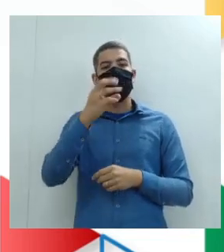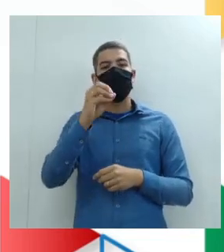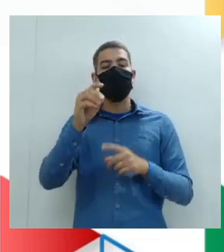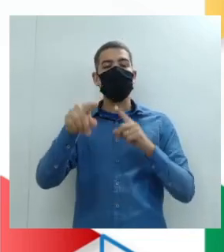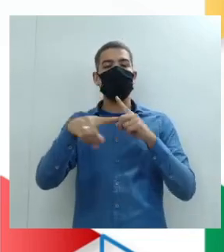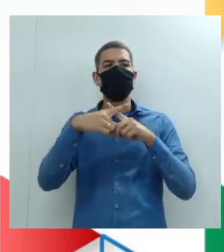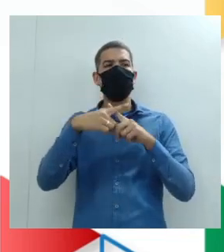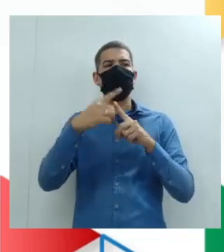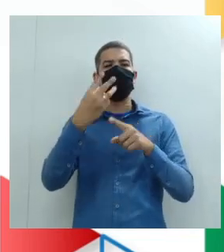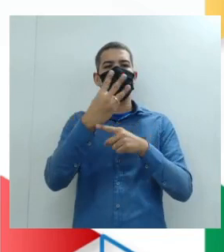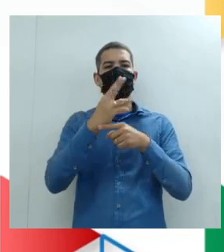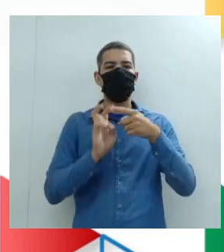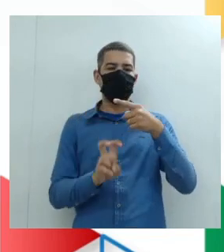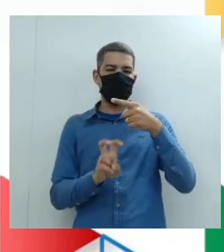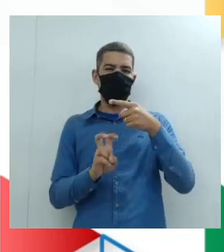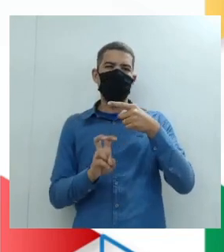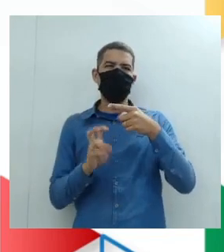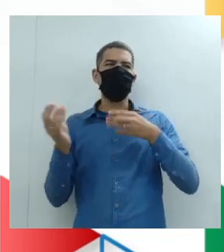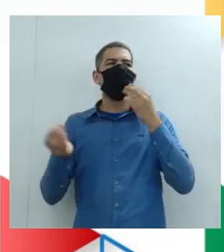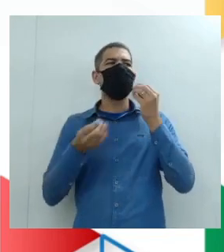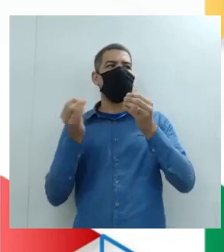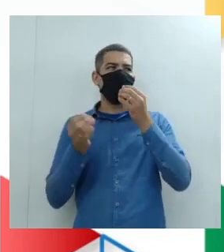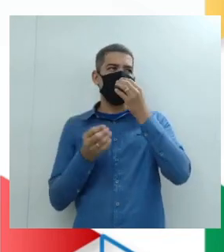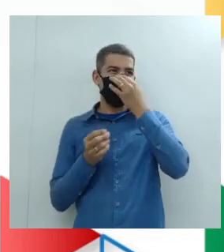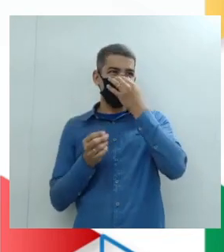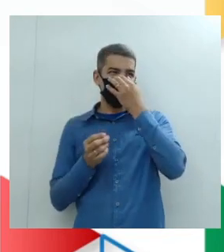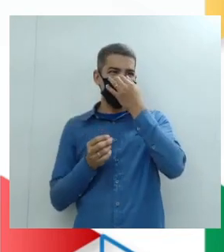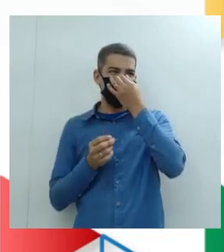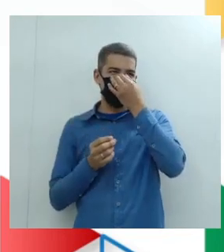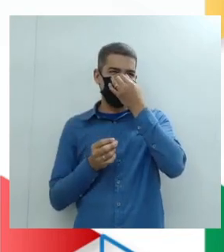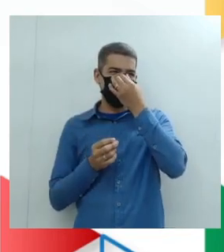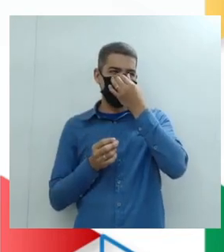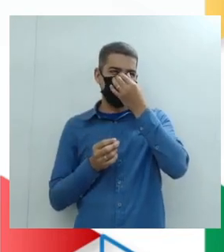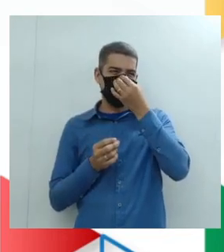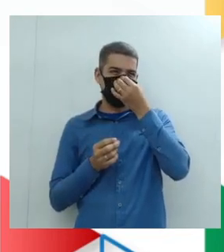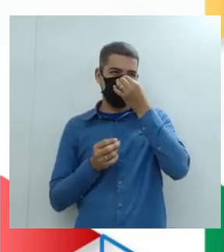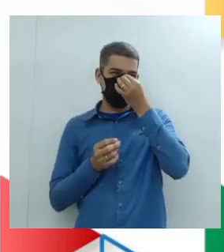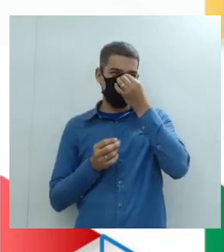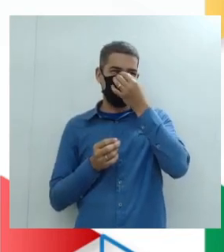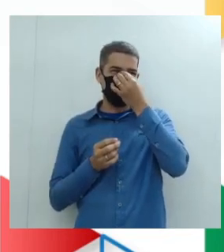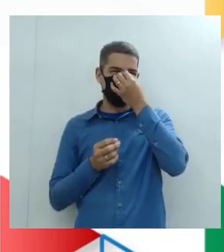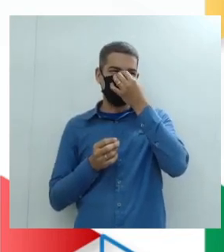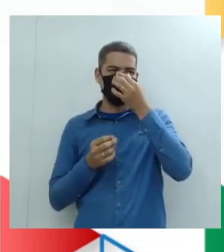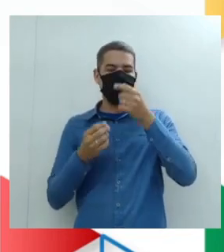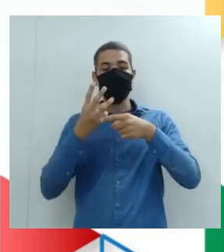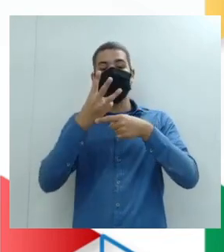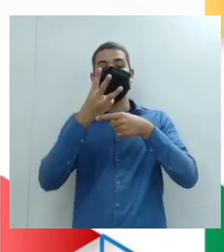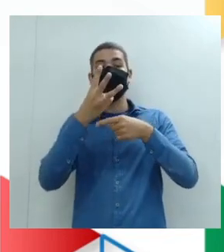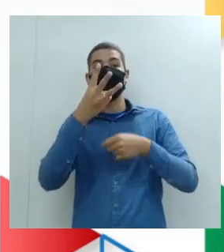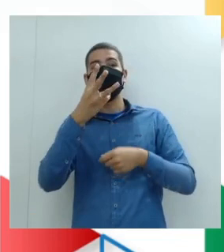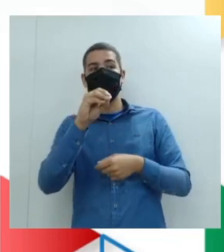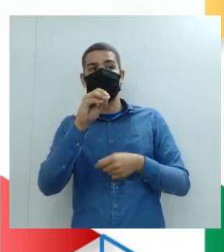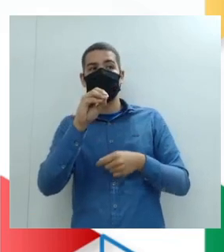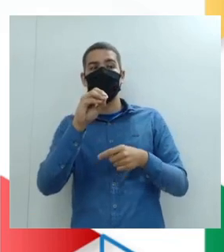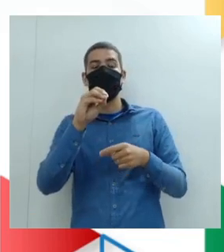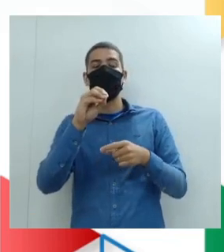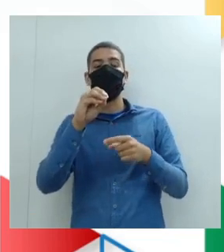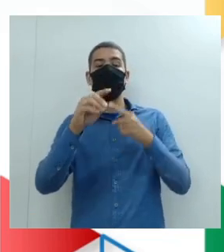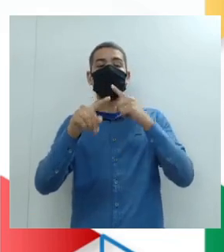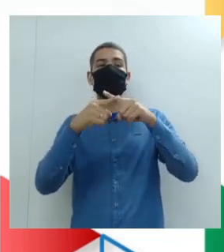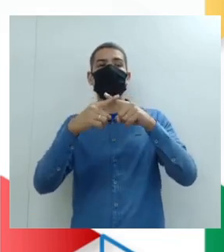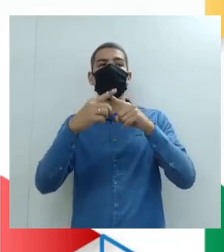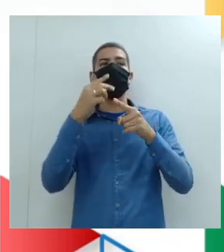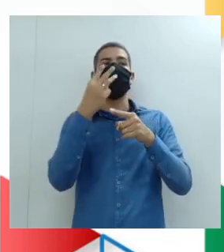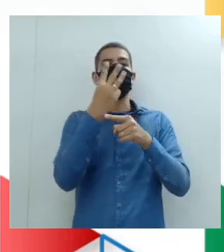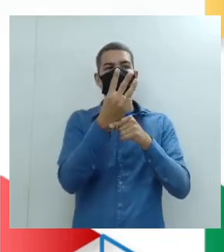liga aí. 30 multiplicado por 3. O inteiro vezes o numerador. Por favor,